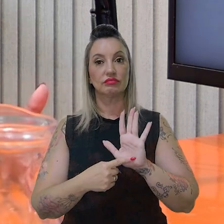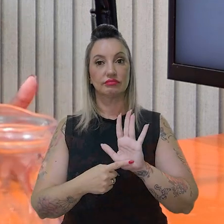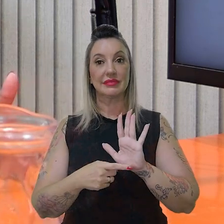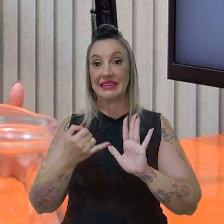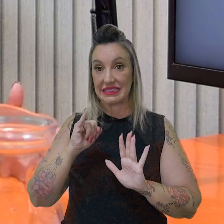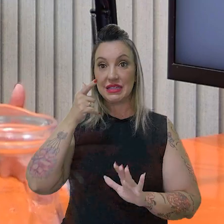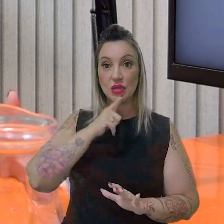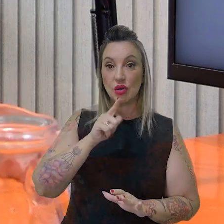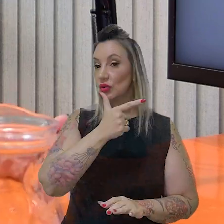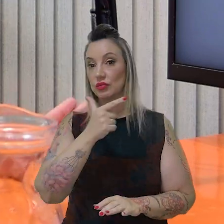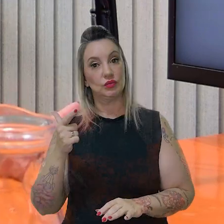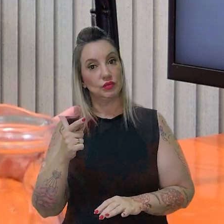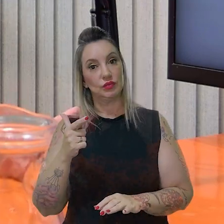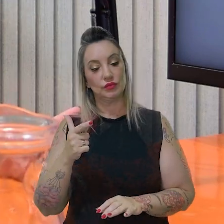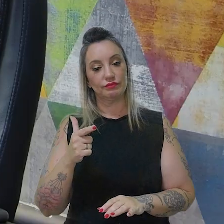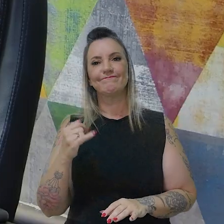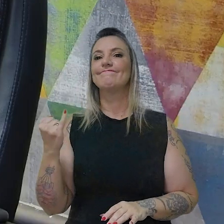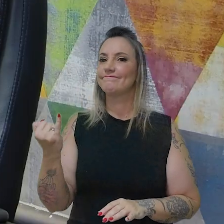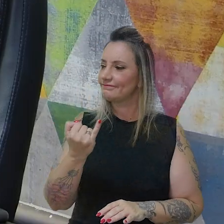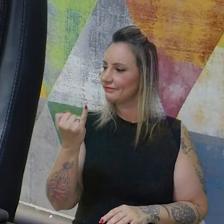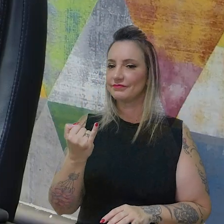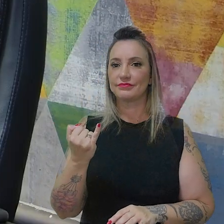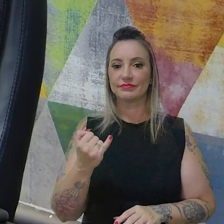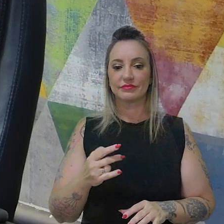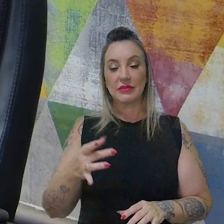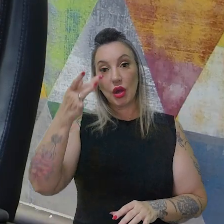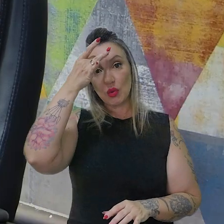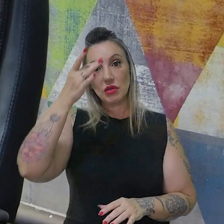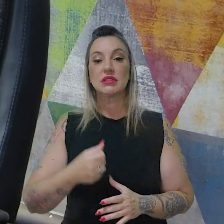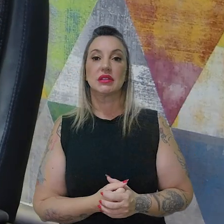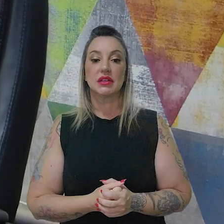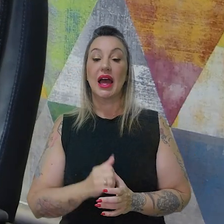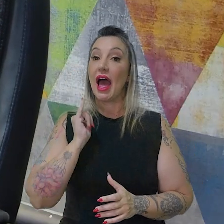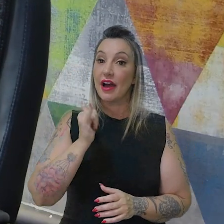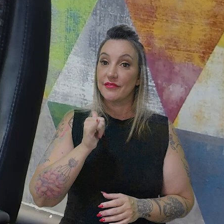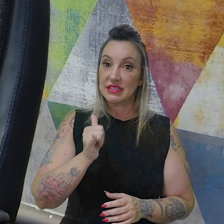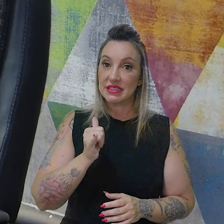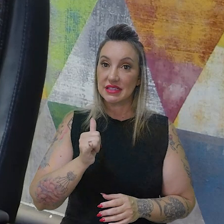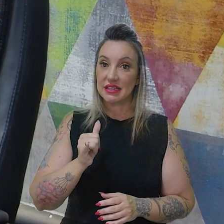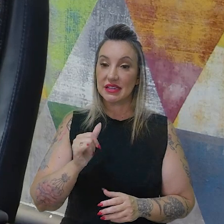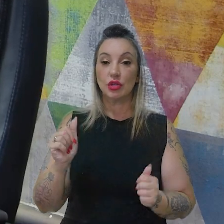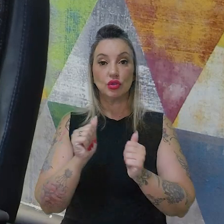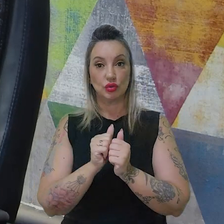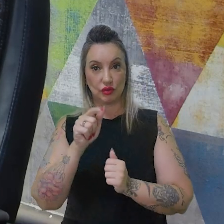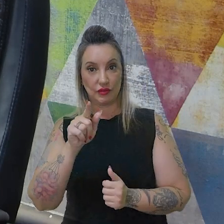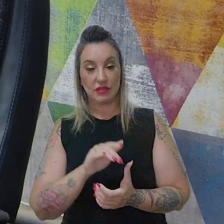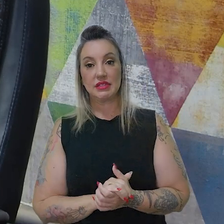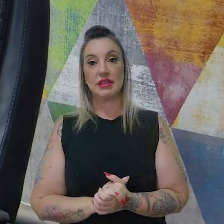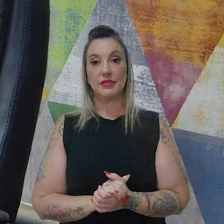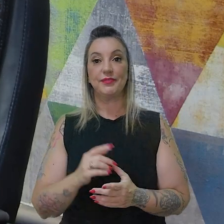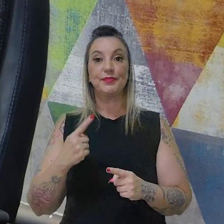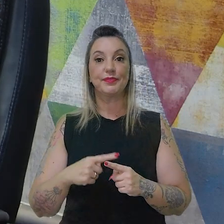se eu consigo ou não e é tão importante você ter essa consciência e avisar quem tá junto com você